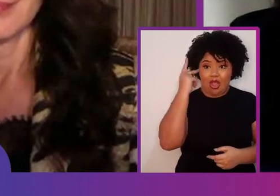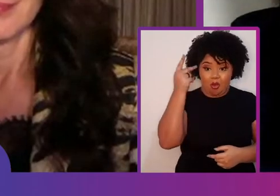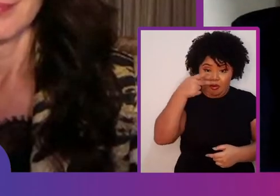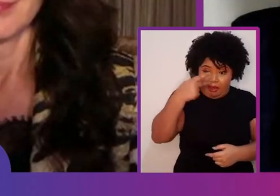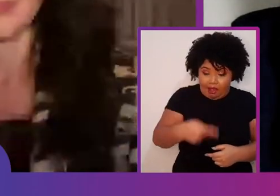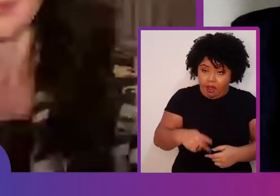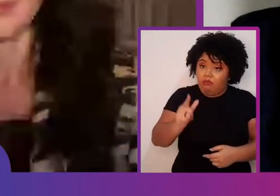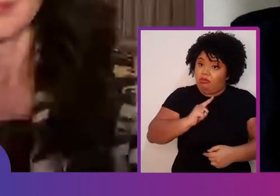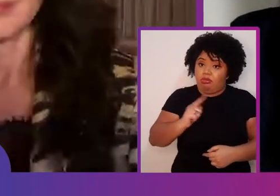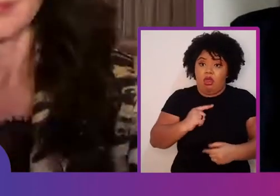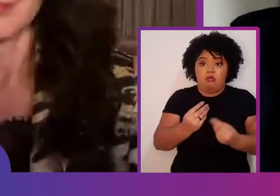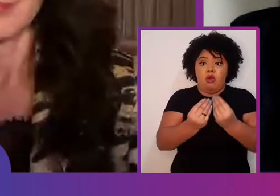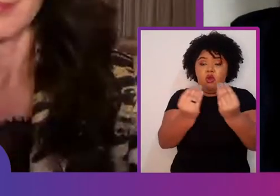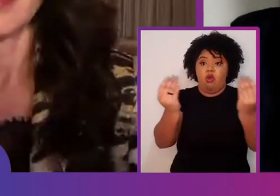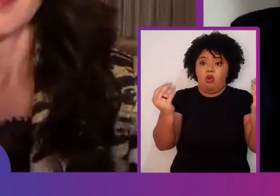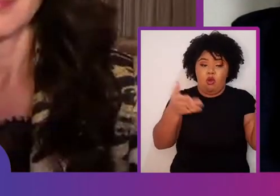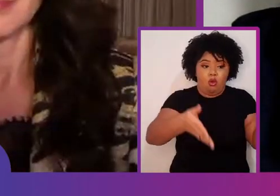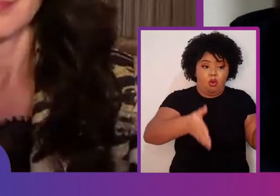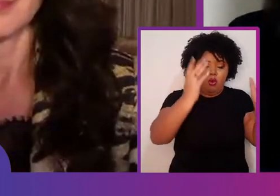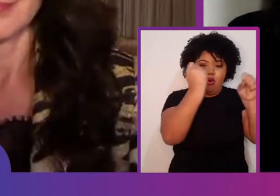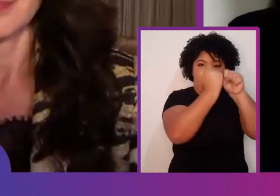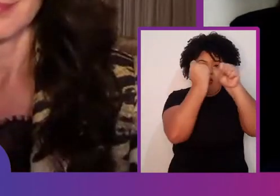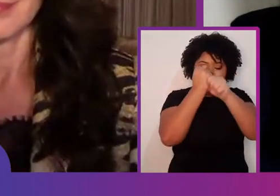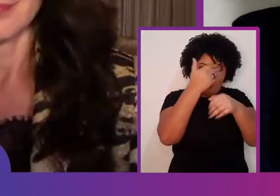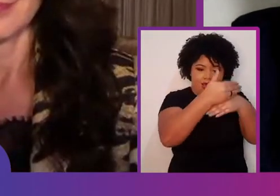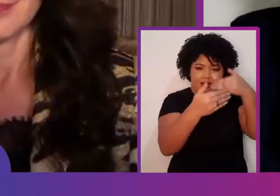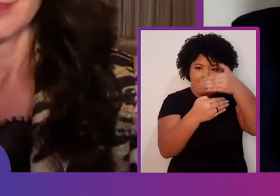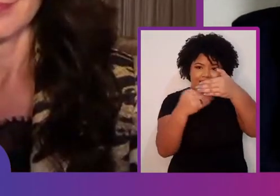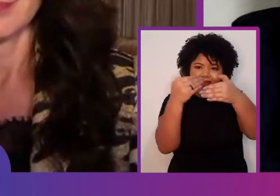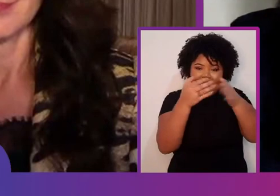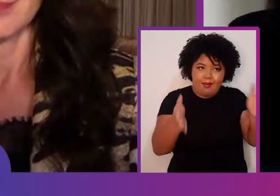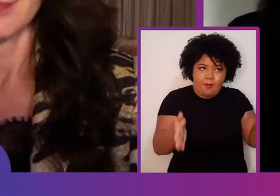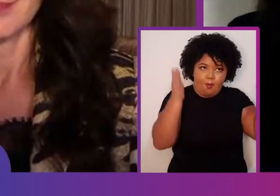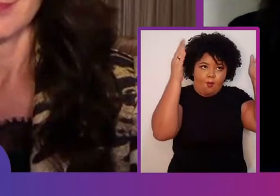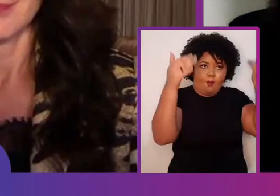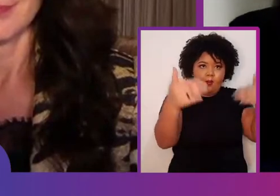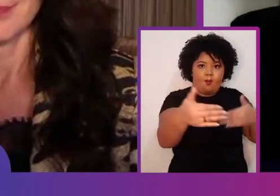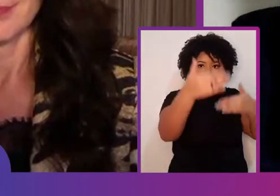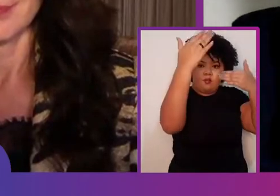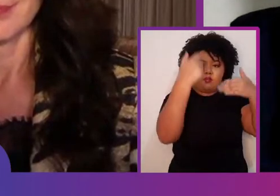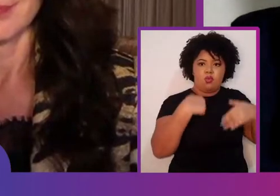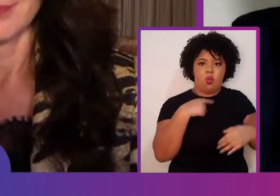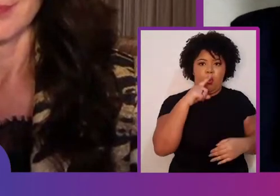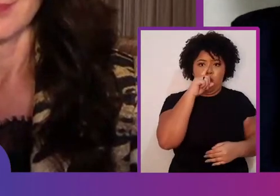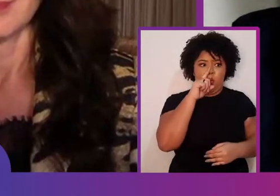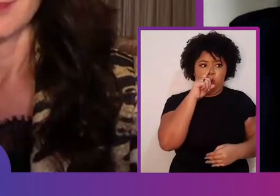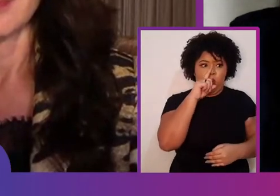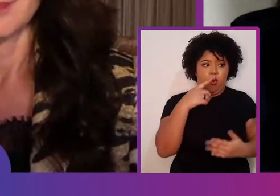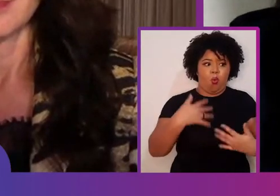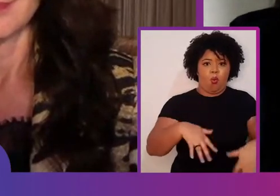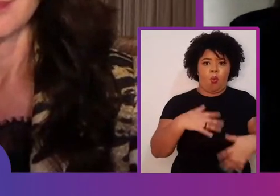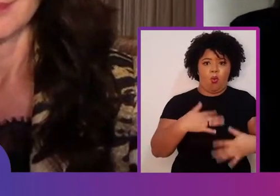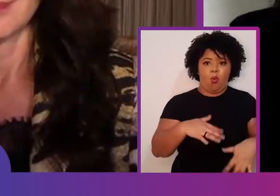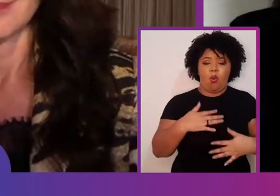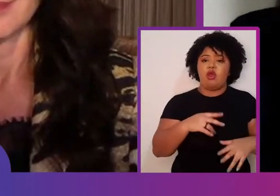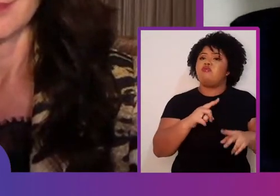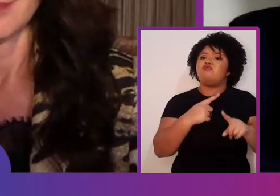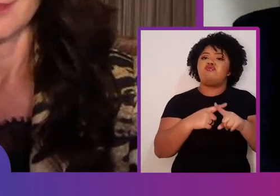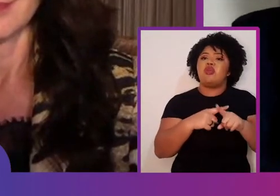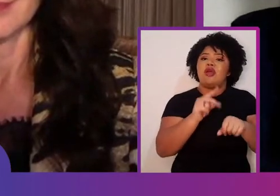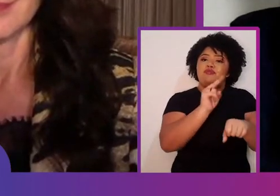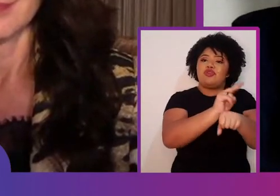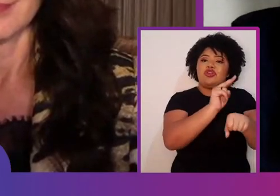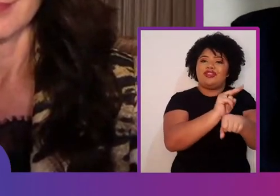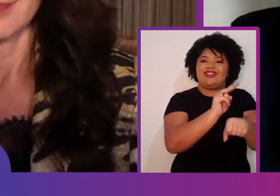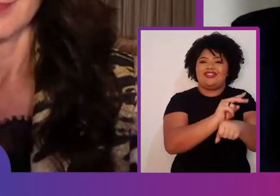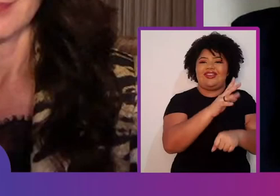uma camada da sociedade em detrimento da outra. Não é para proteger de bandidos, é para proteger da vulnerabilidade do outro grupo social. Porque